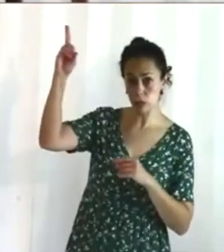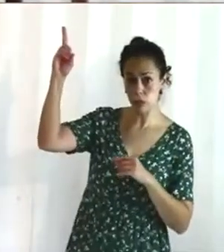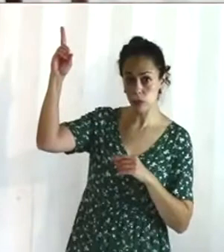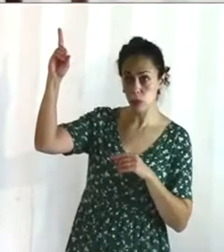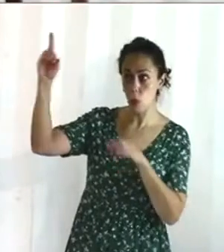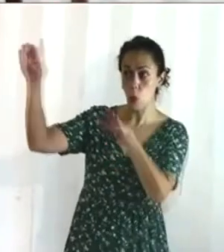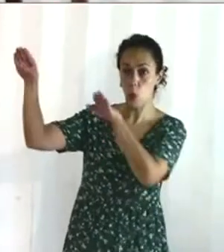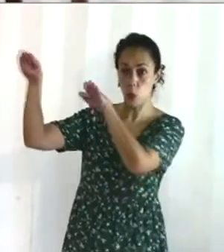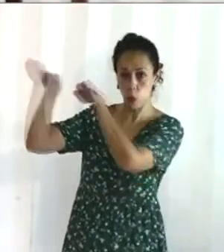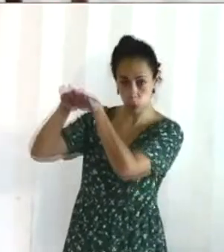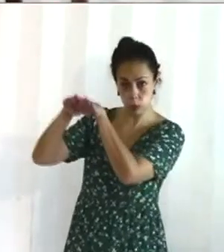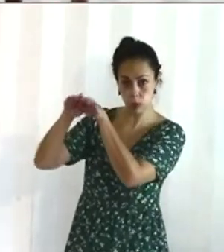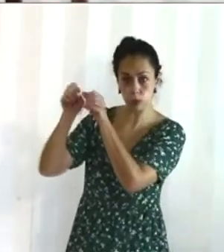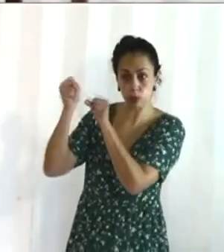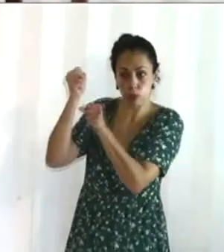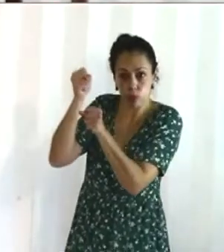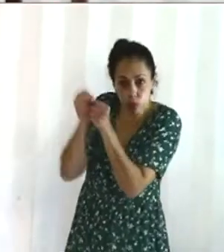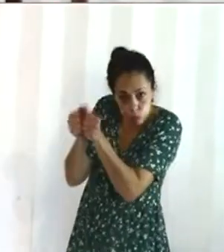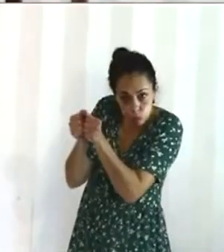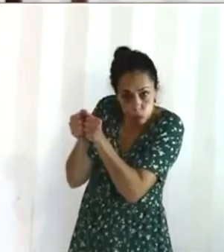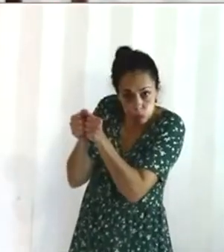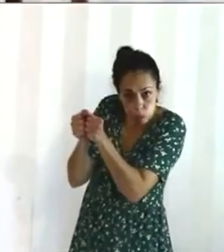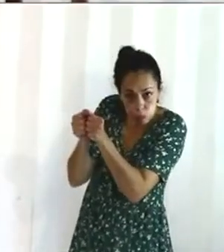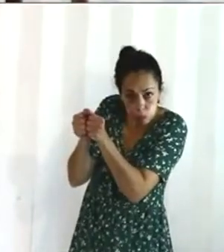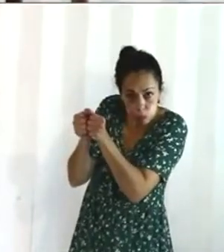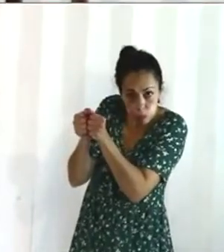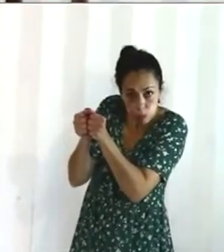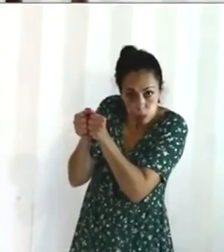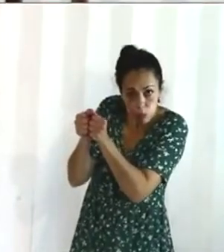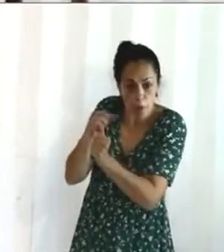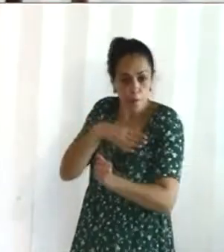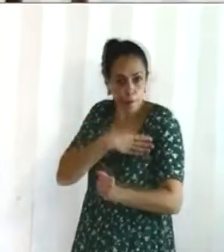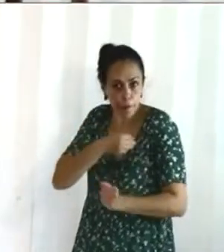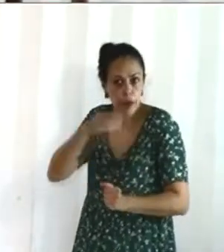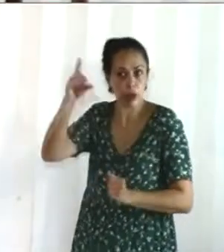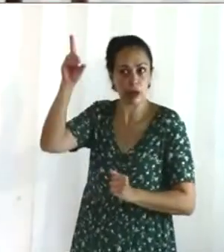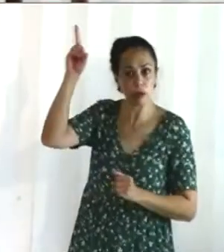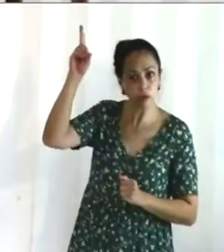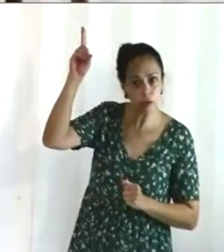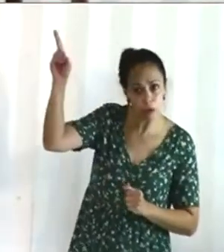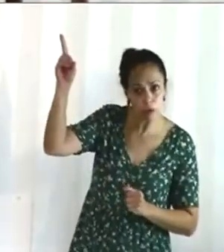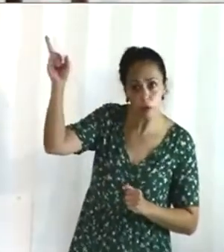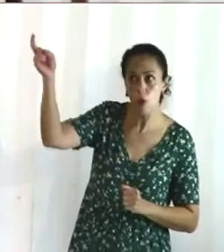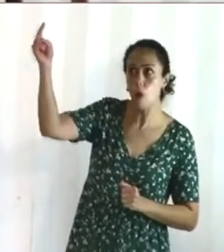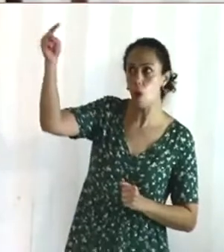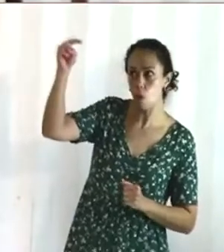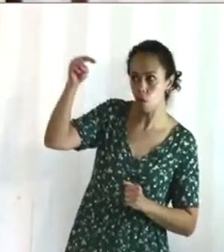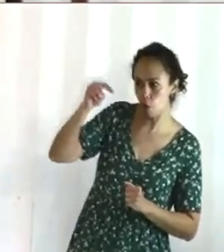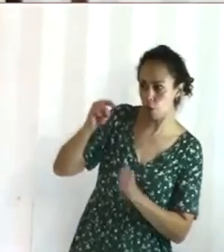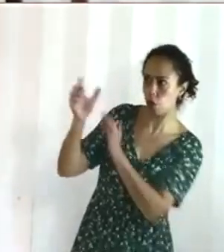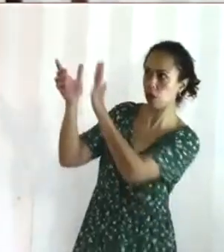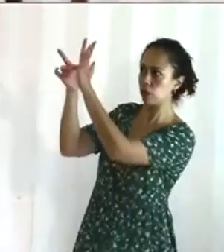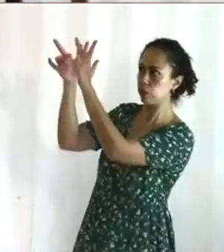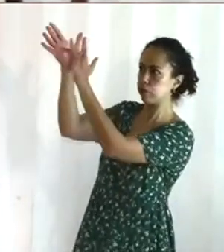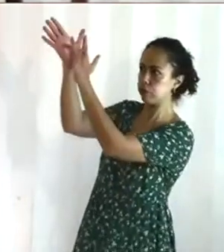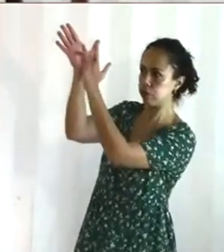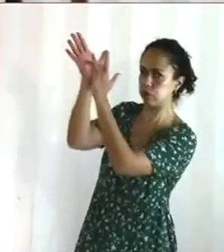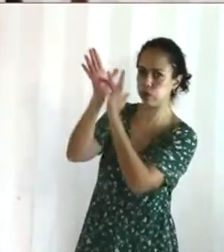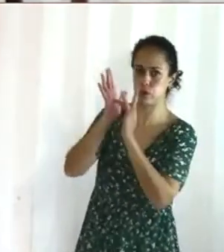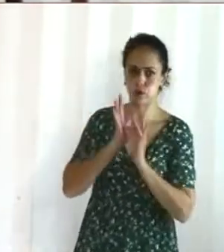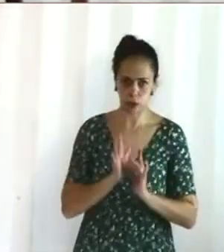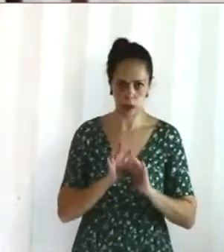isso é importante. A pergunta que talvez nós precisamos fazer é: por que Jesus precisou ter a natureza